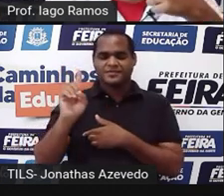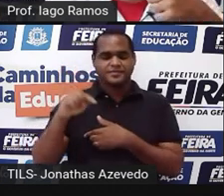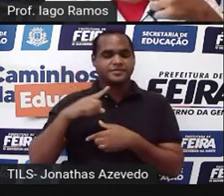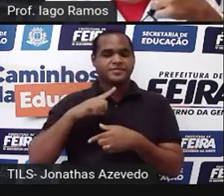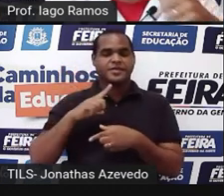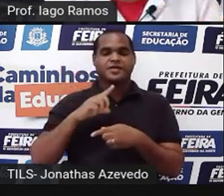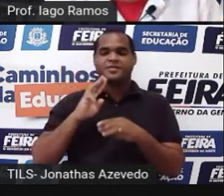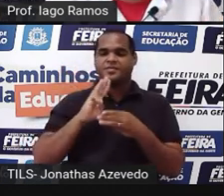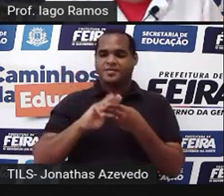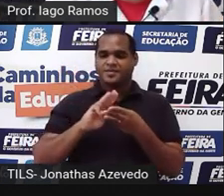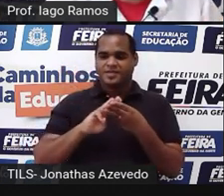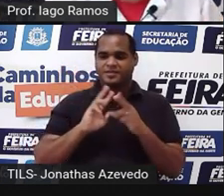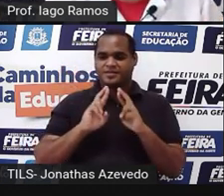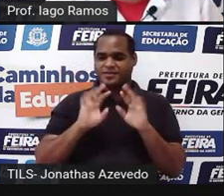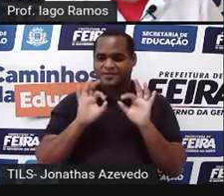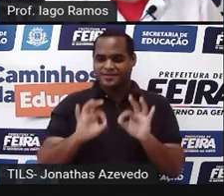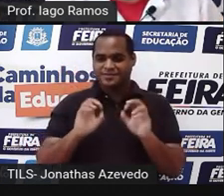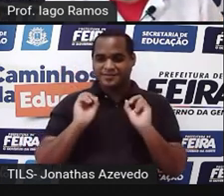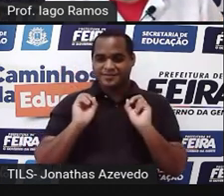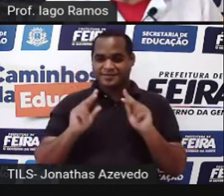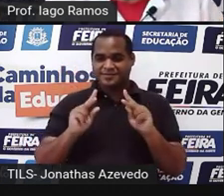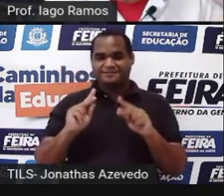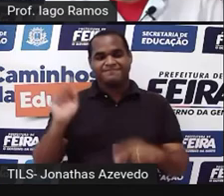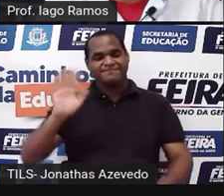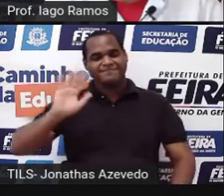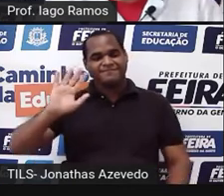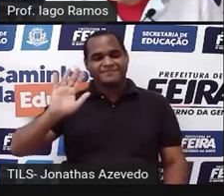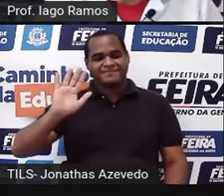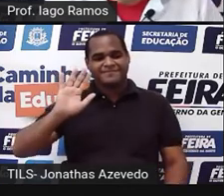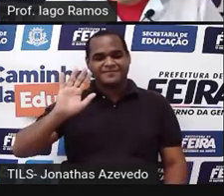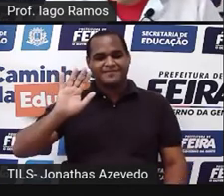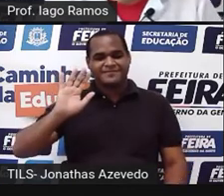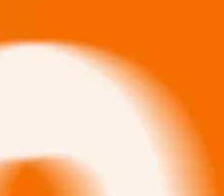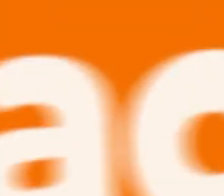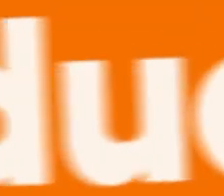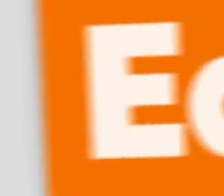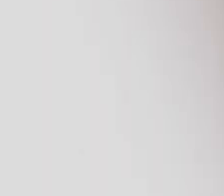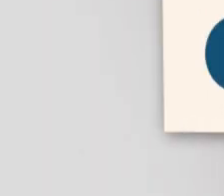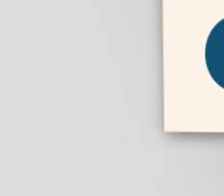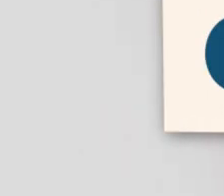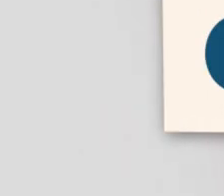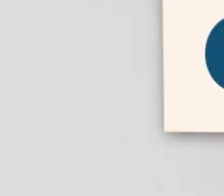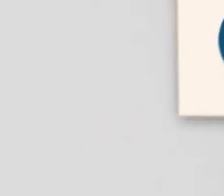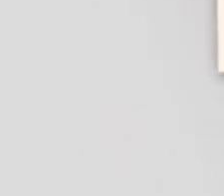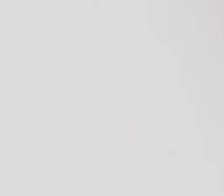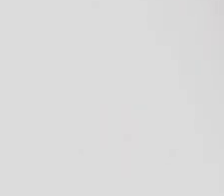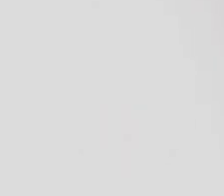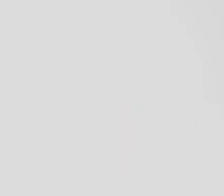matemática é solução. É isso aí, valeu, bye bye.